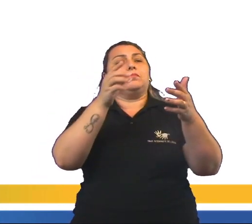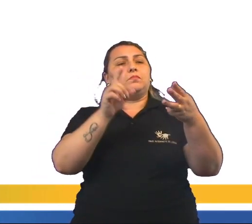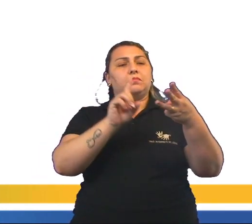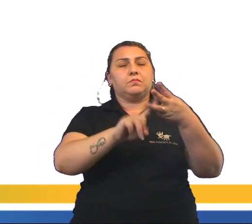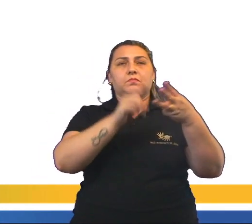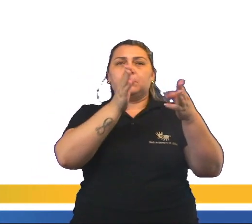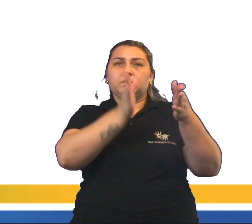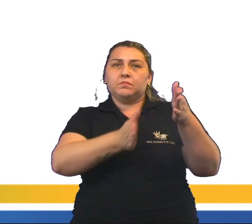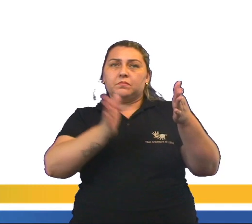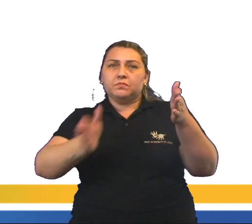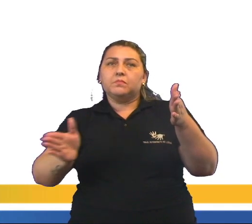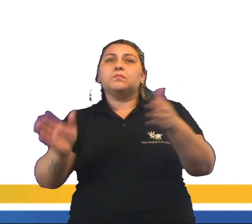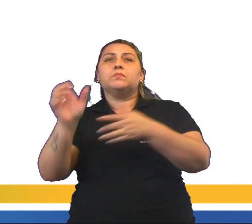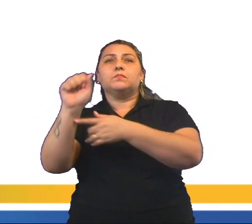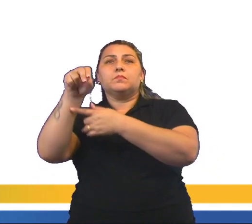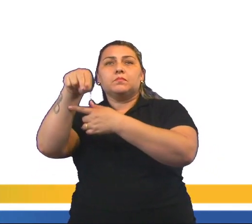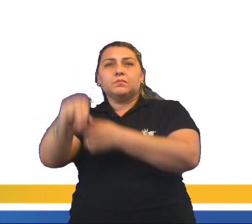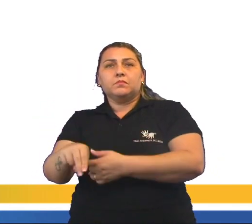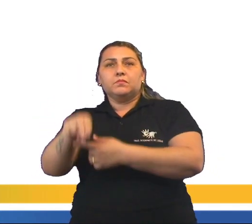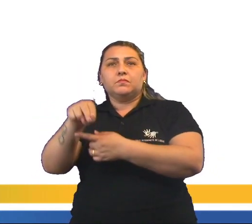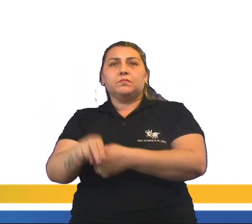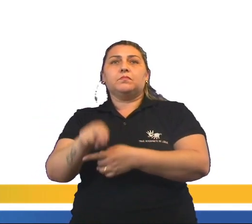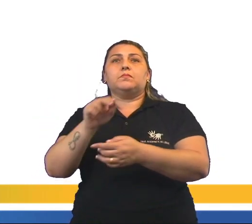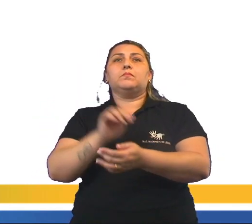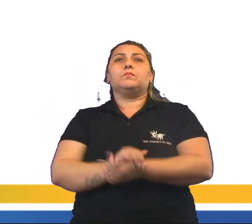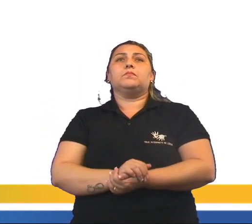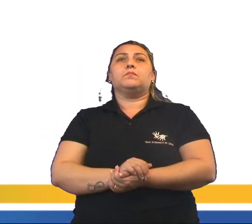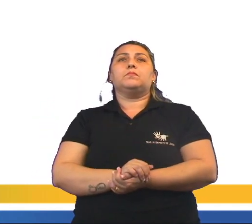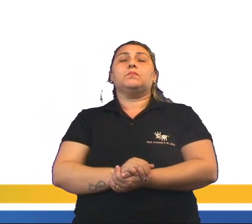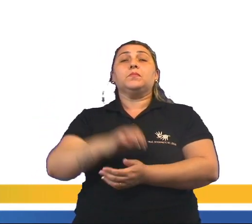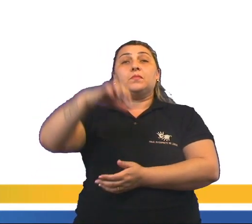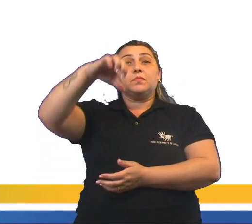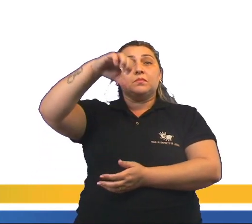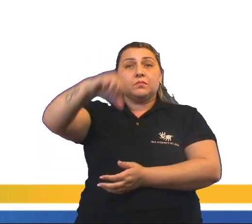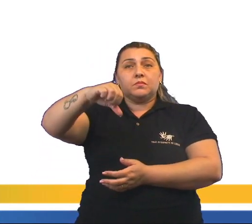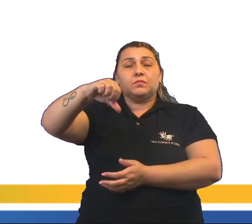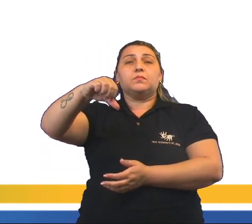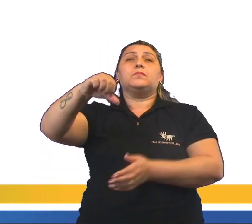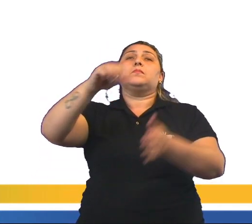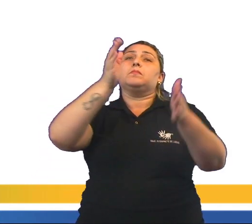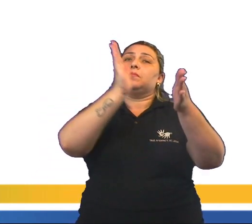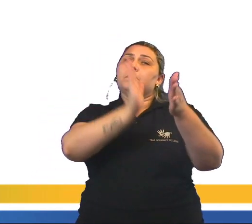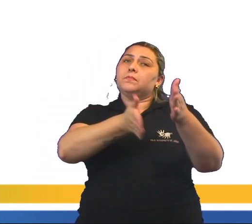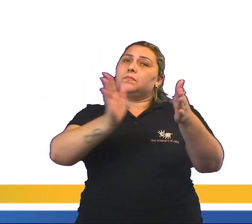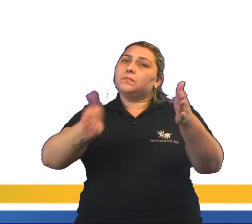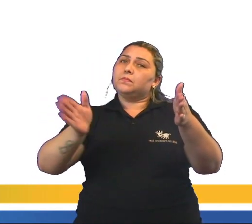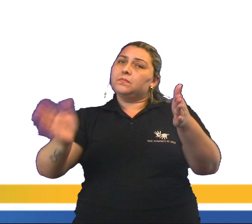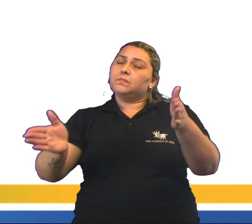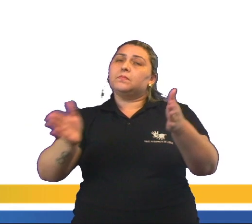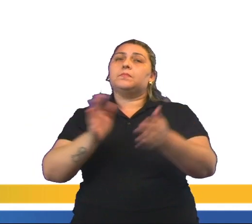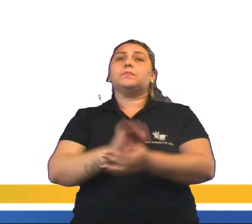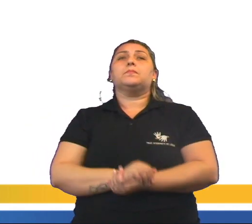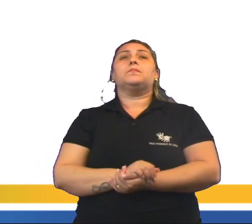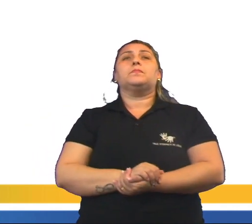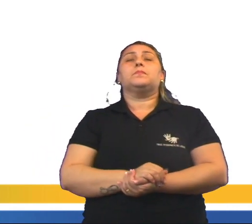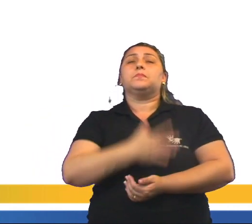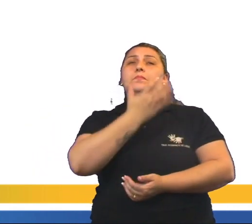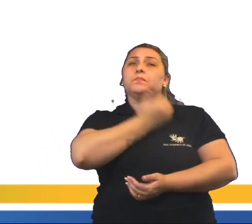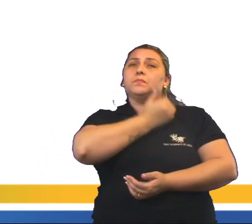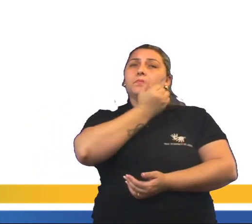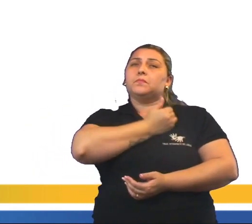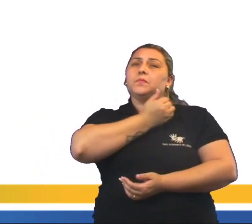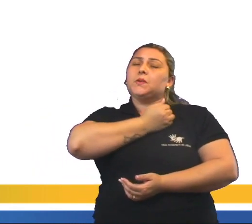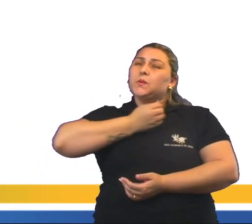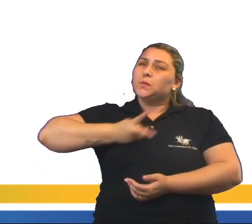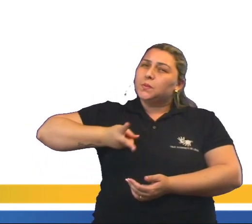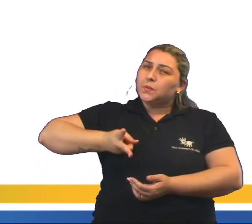3 o terceiro termo da sequência e uma n ou é nésimo termo da sequência Ou seja aquele